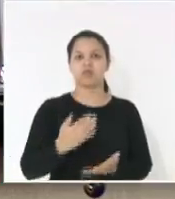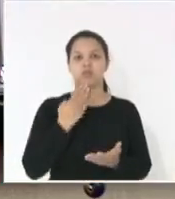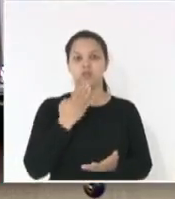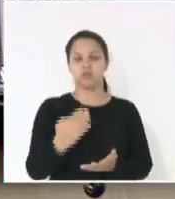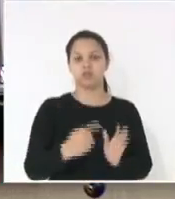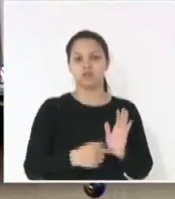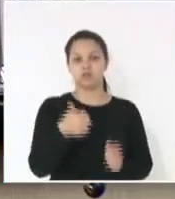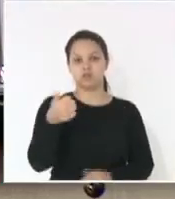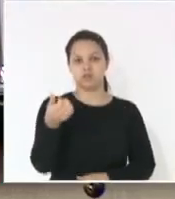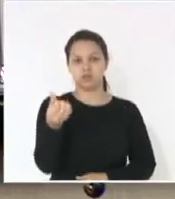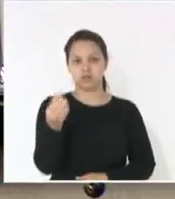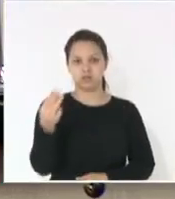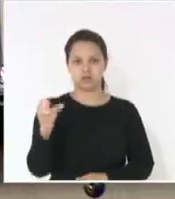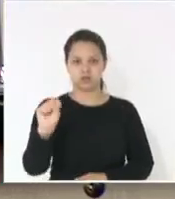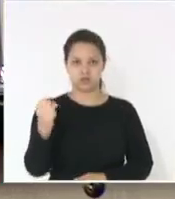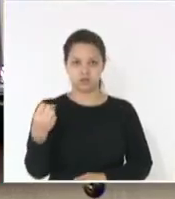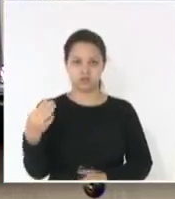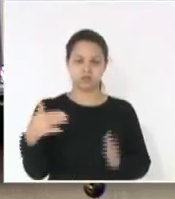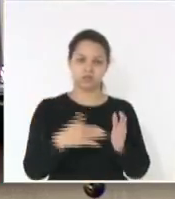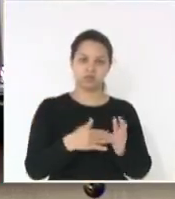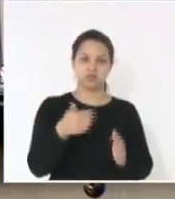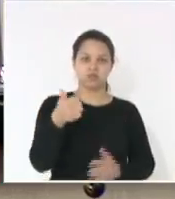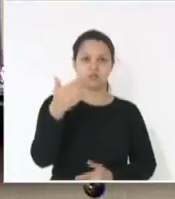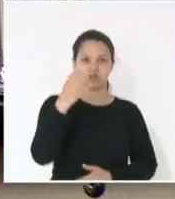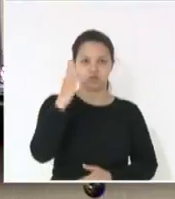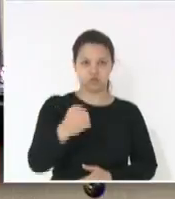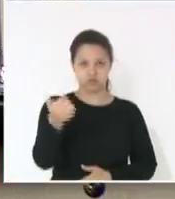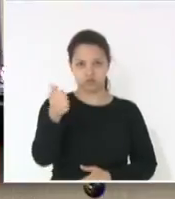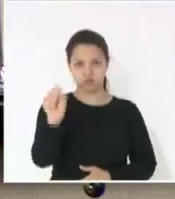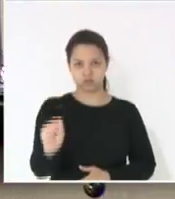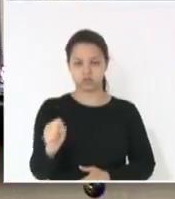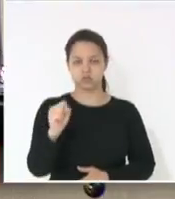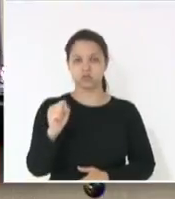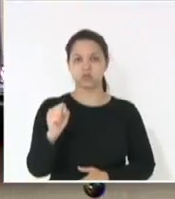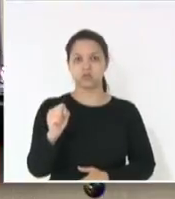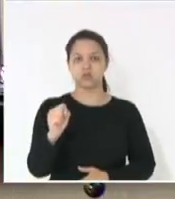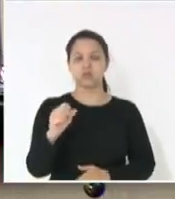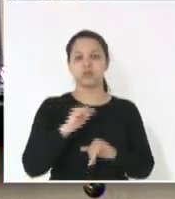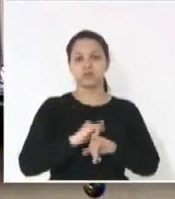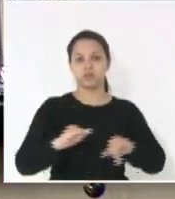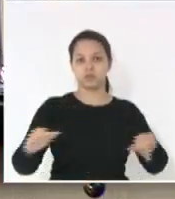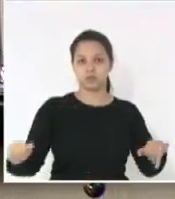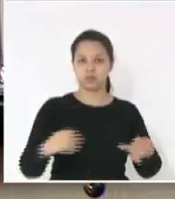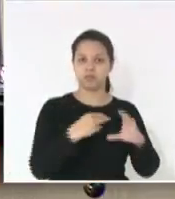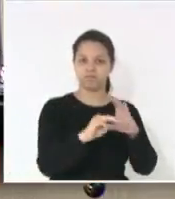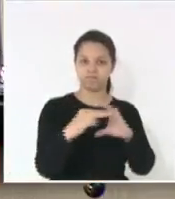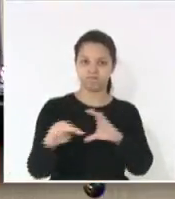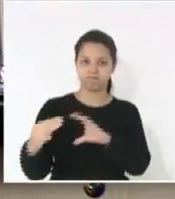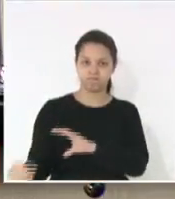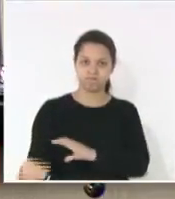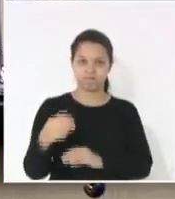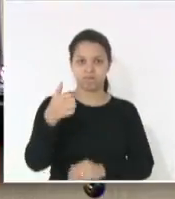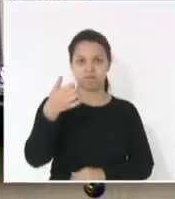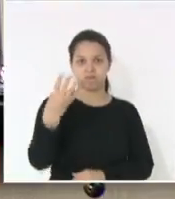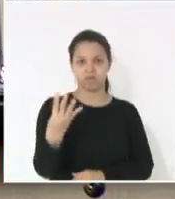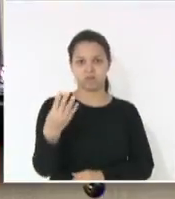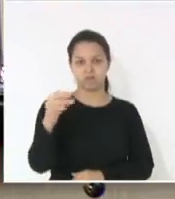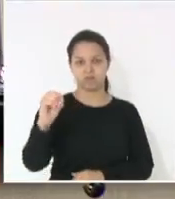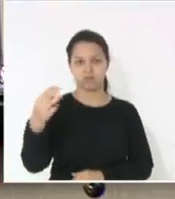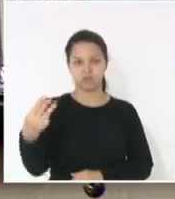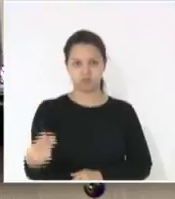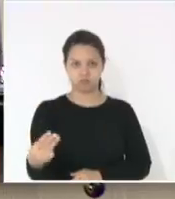683 a 686/2018 e comunicou que vai encaminhar aos destinatários as indicações 403